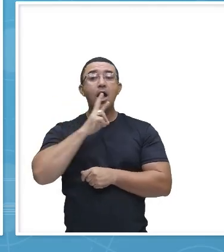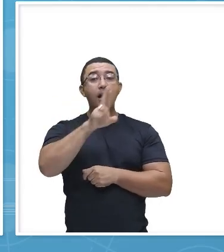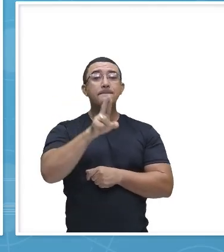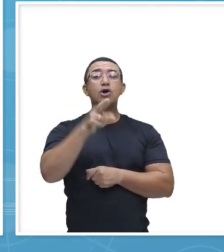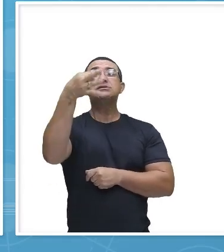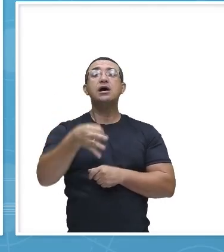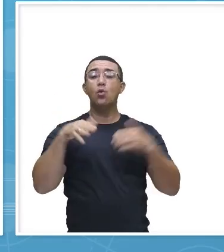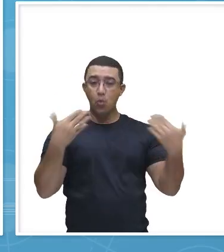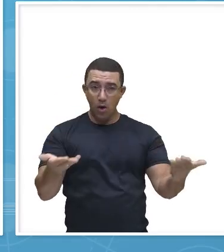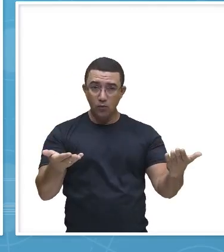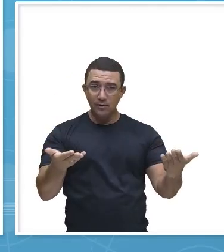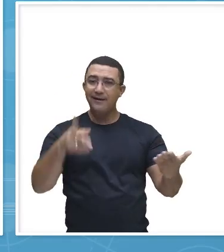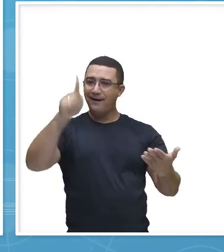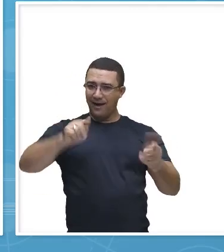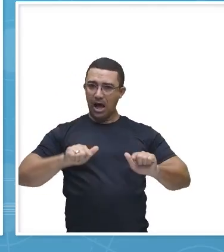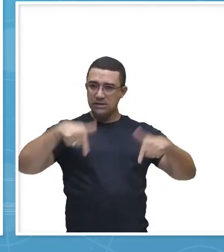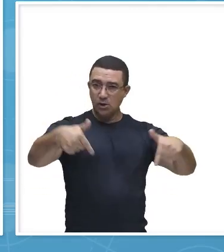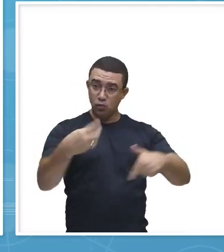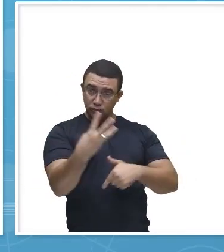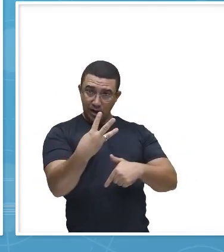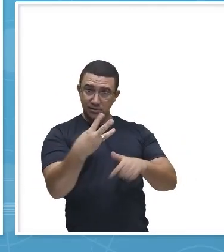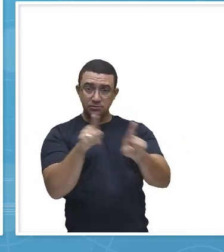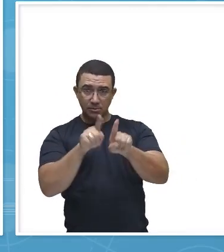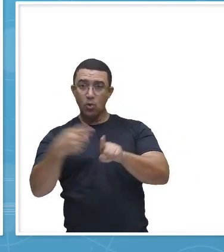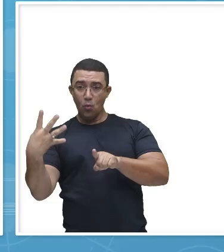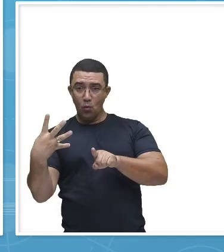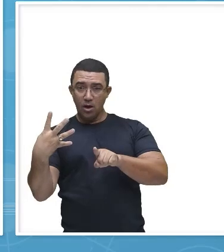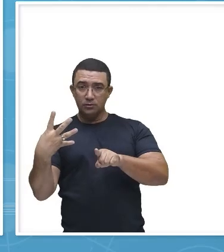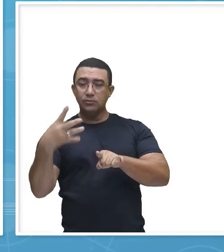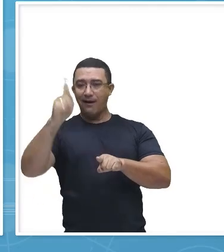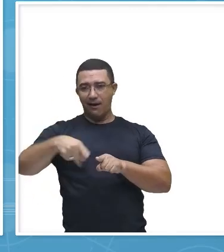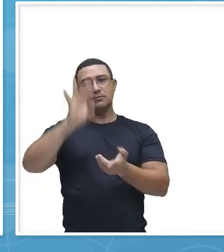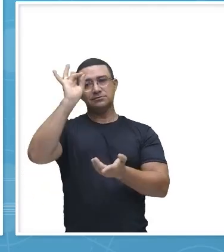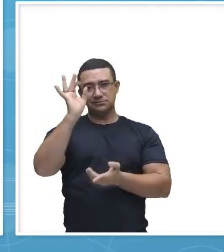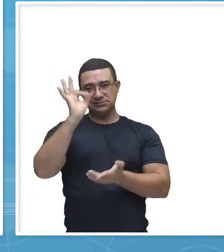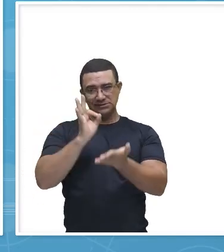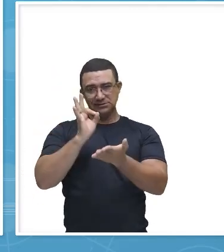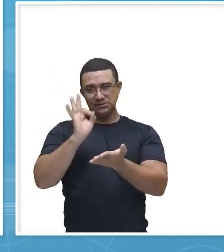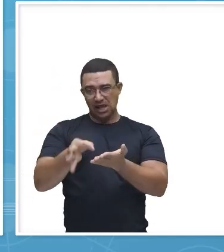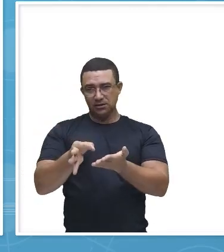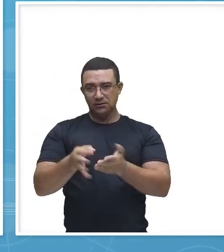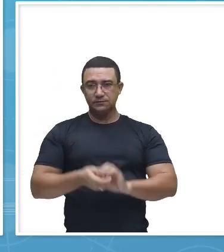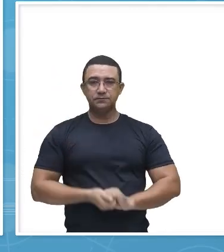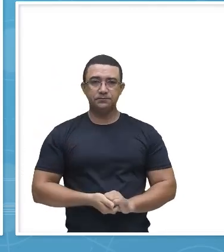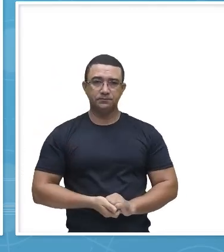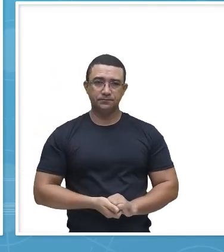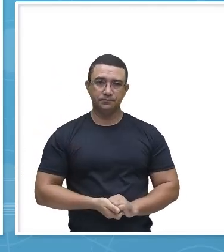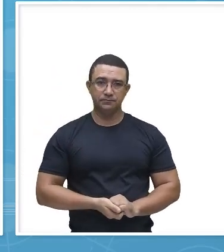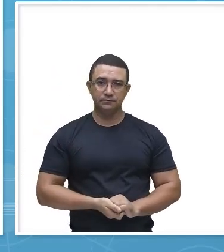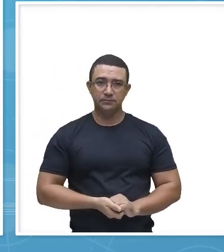correta aí é a ação 3 e a ação 4, tá? Então, nós vimos aí que